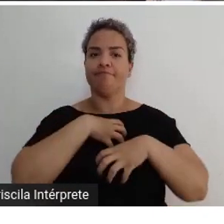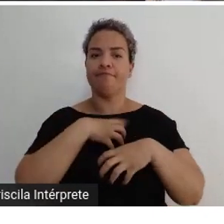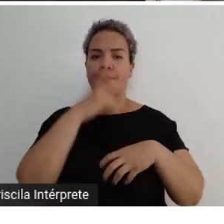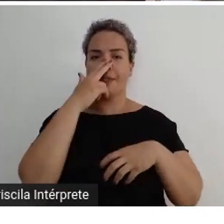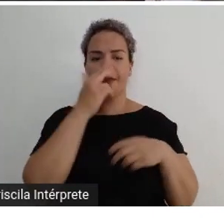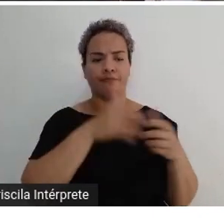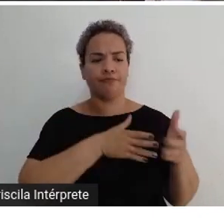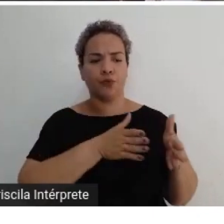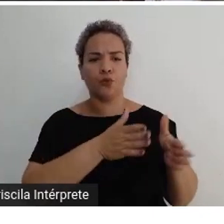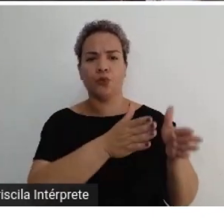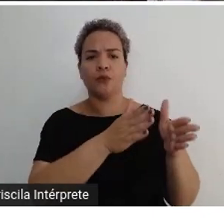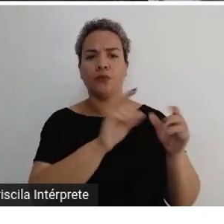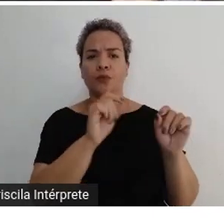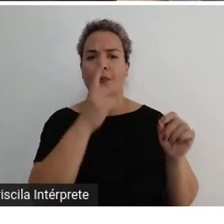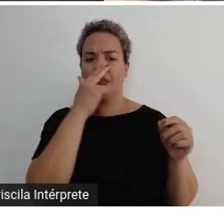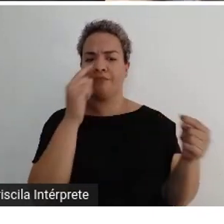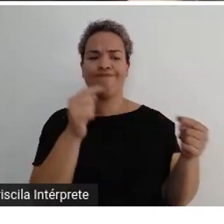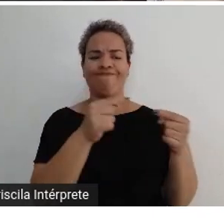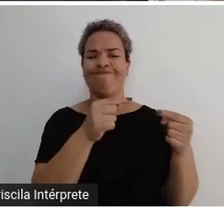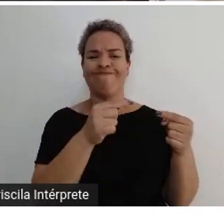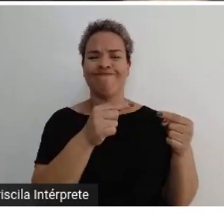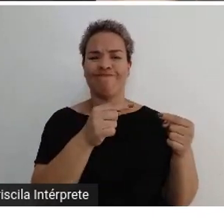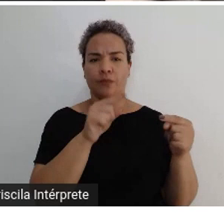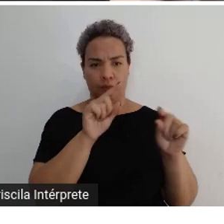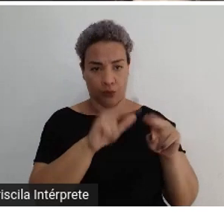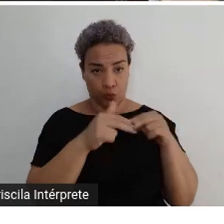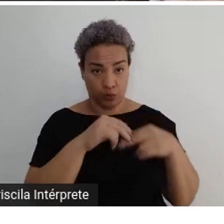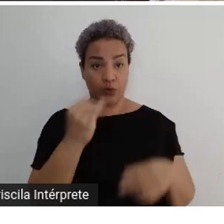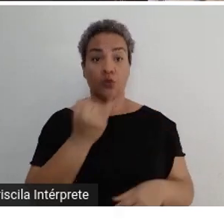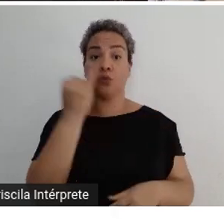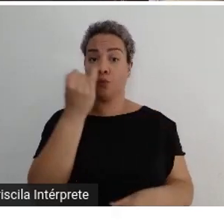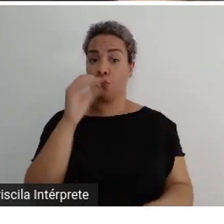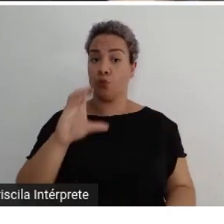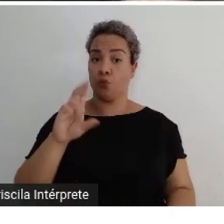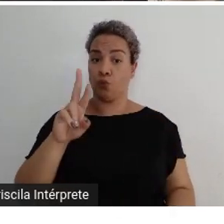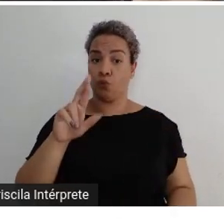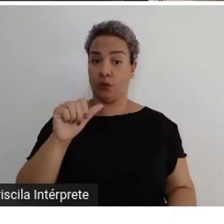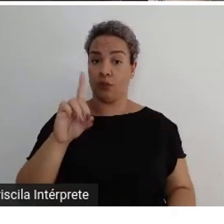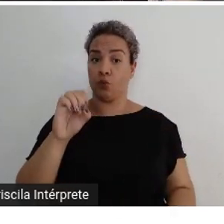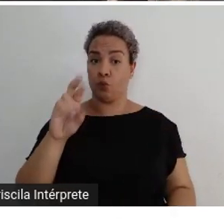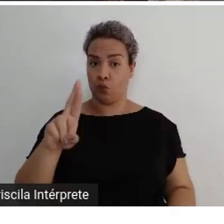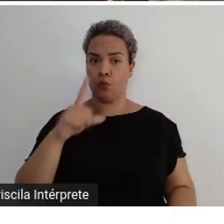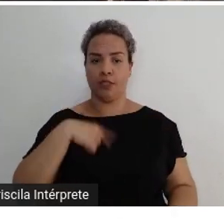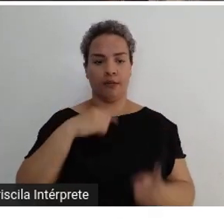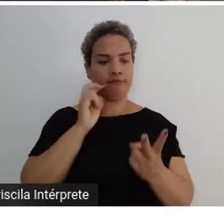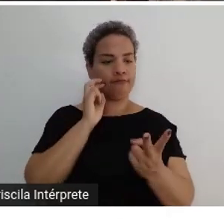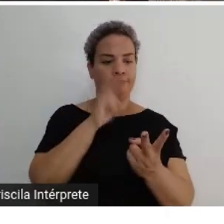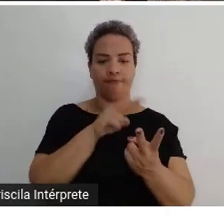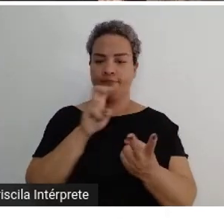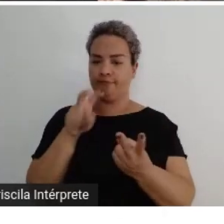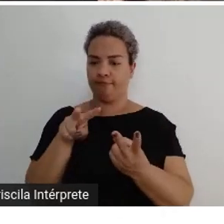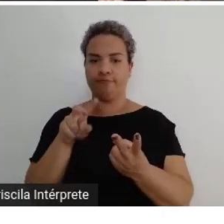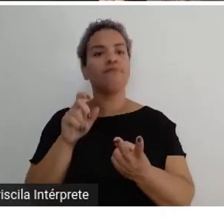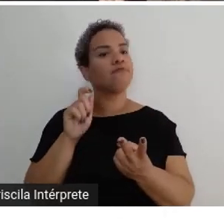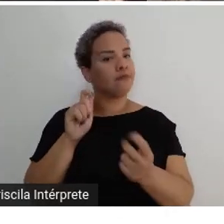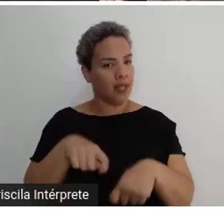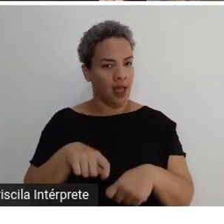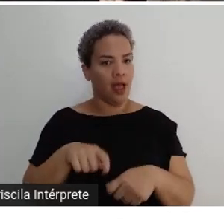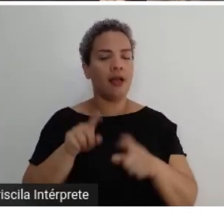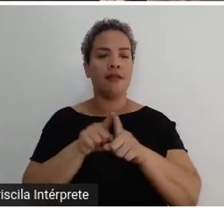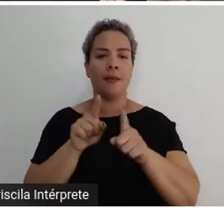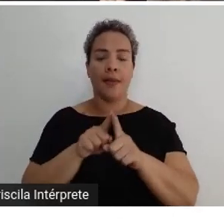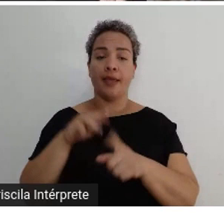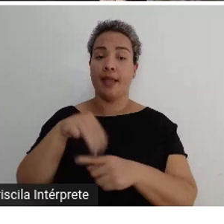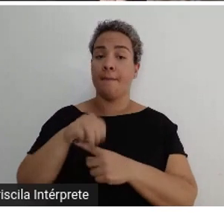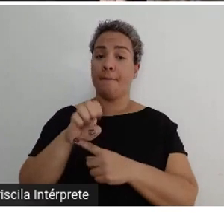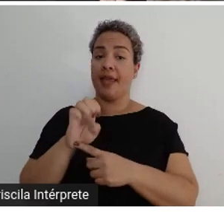não aconteceu adequadamente. Então, por isso, a importância do curador ter as duas visões. Nessas métricas, a